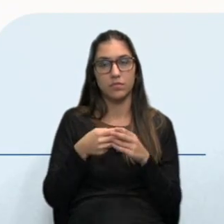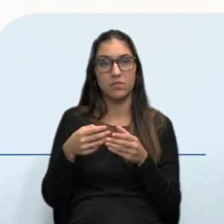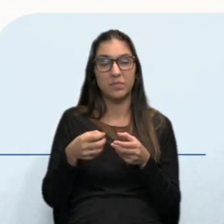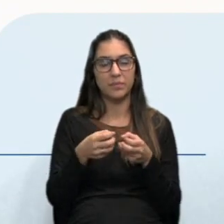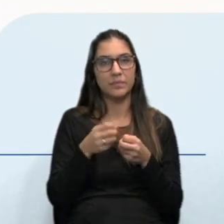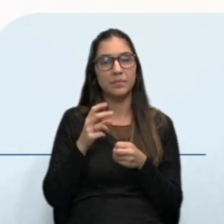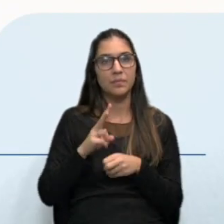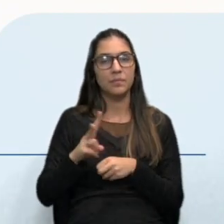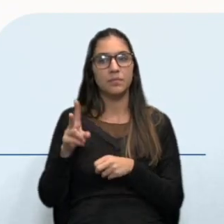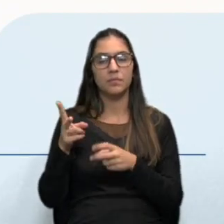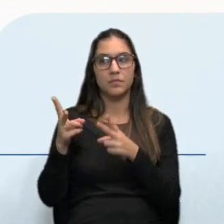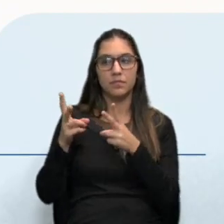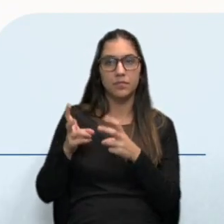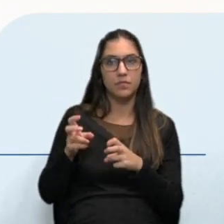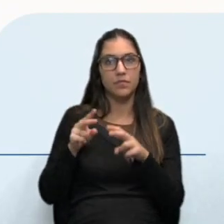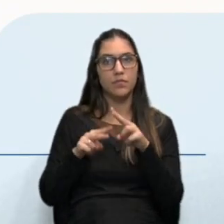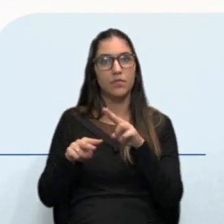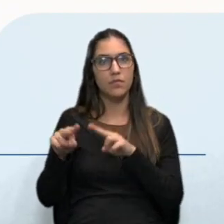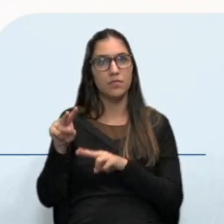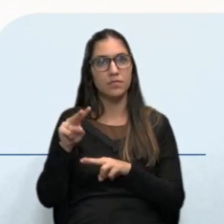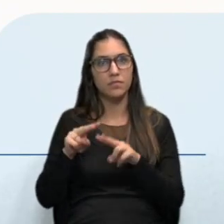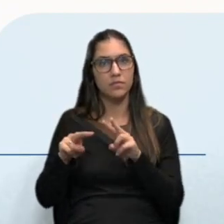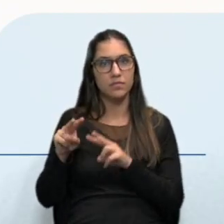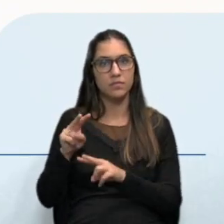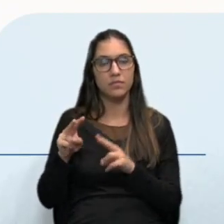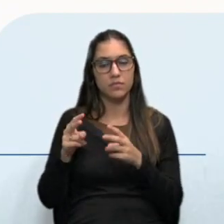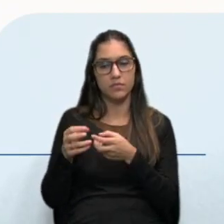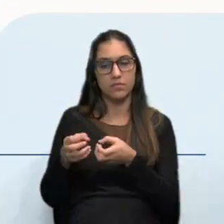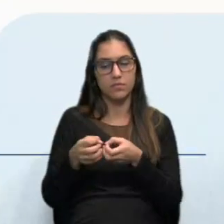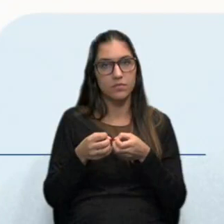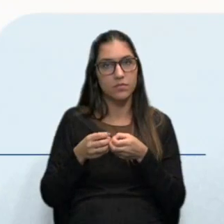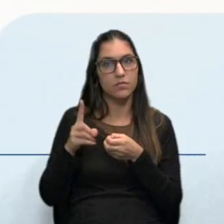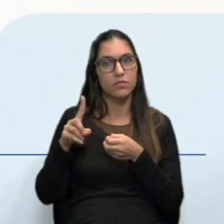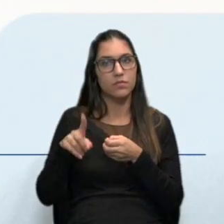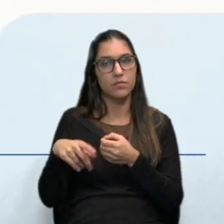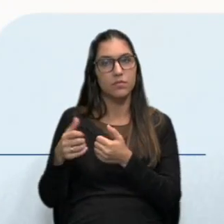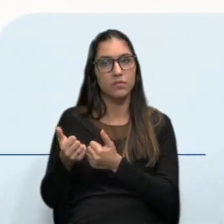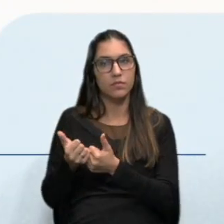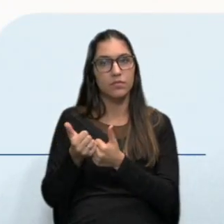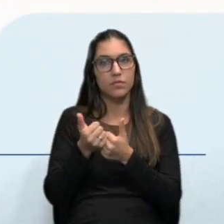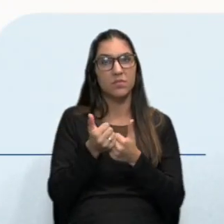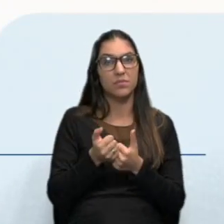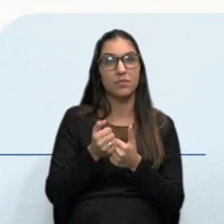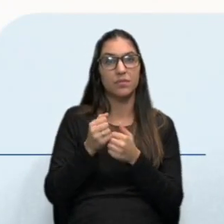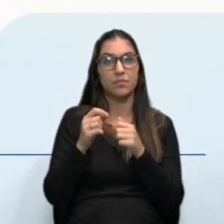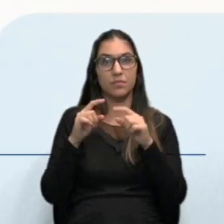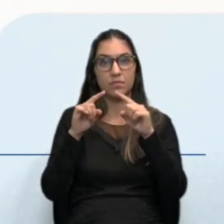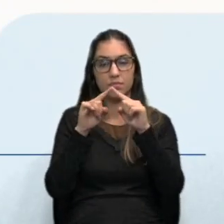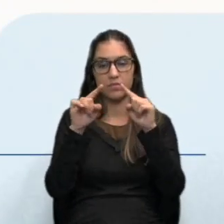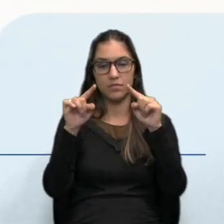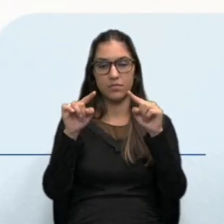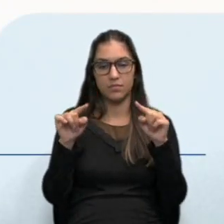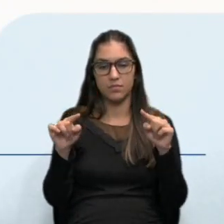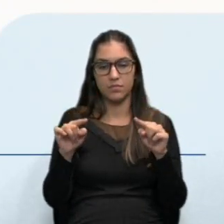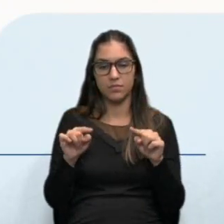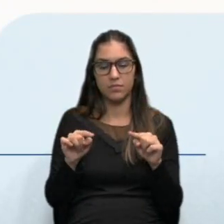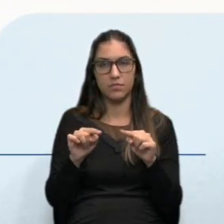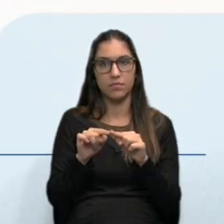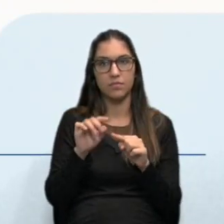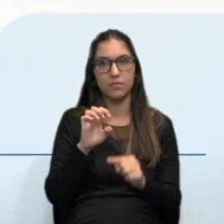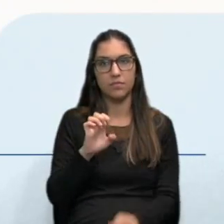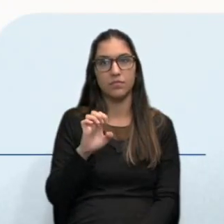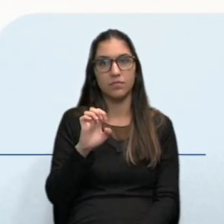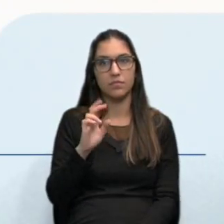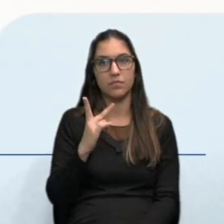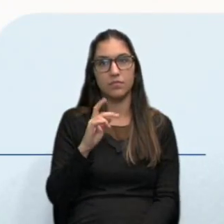sempre observando que a célula ela é representada por um hexágono. Assim, você